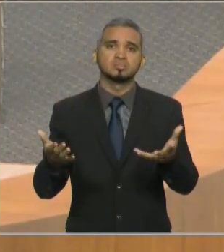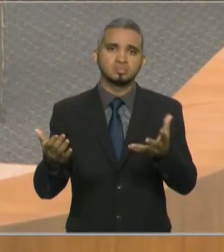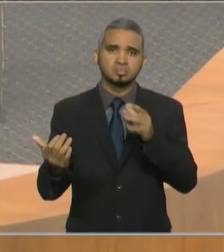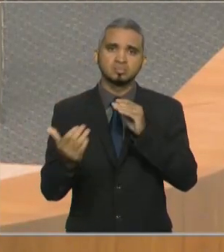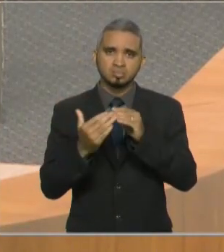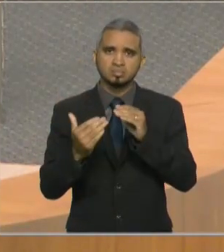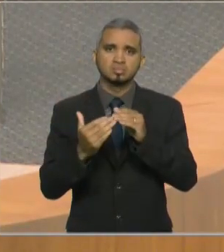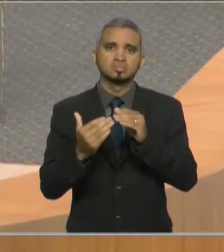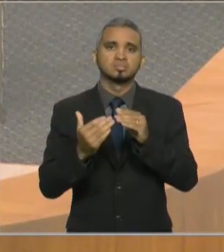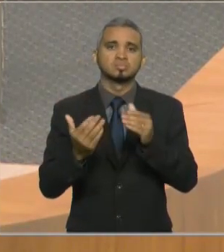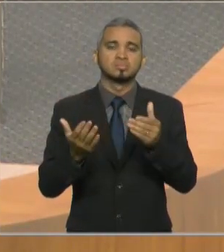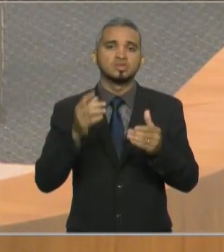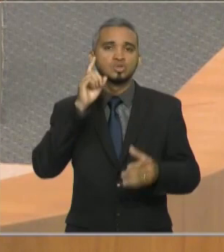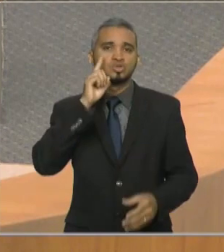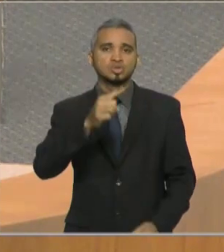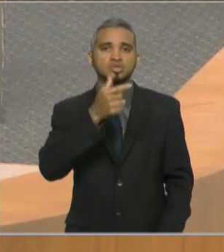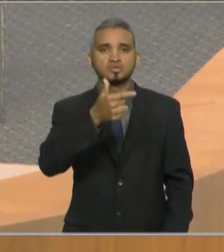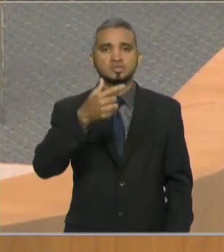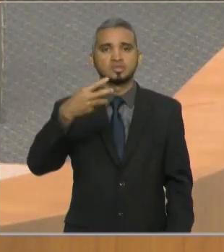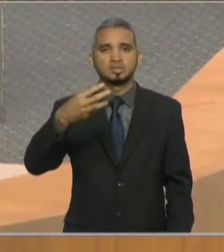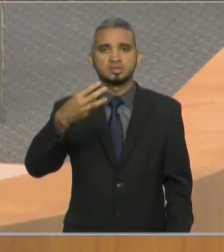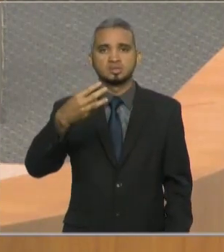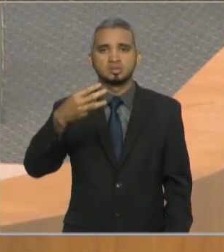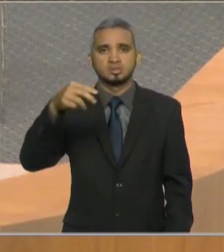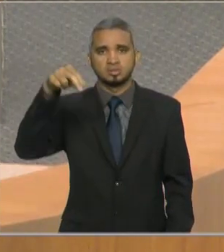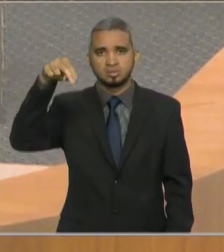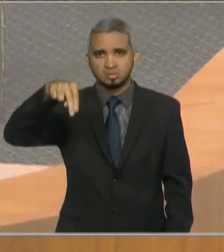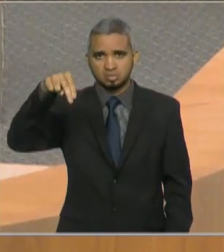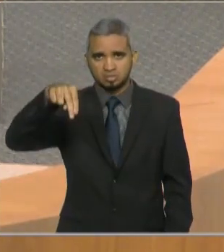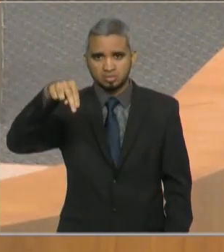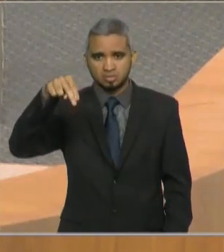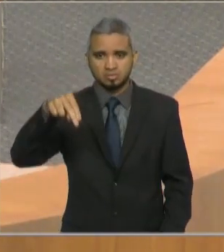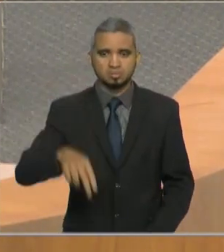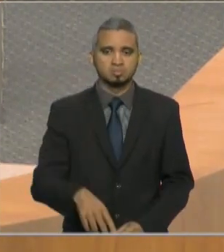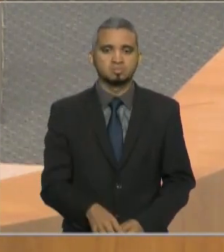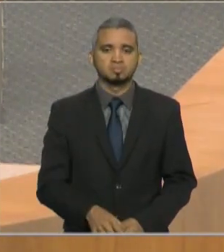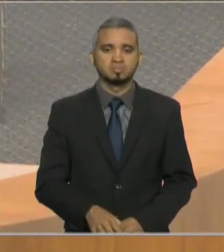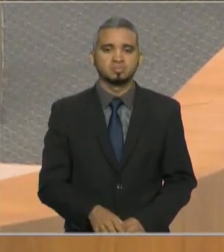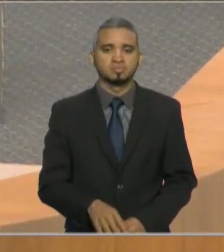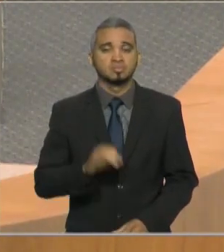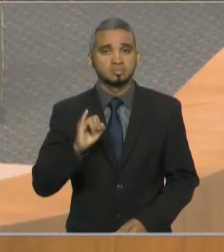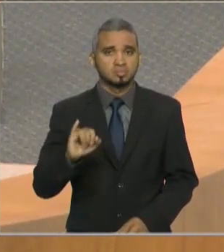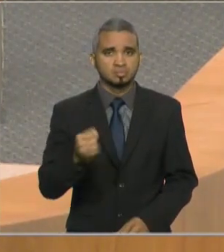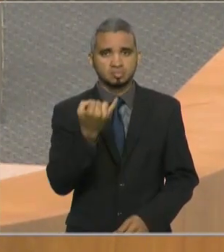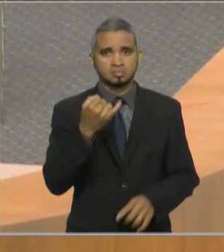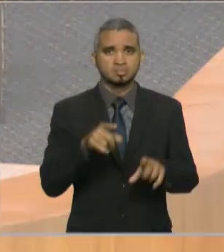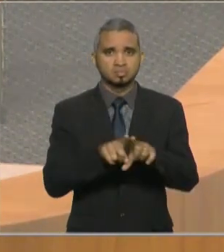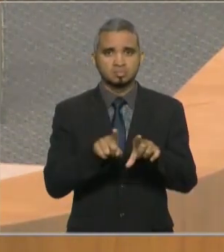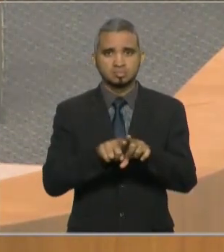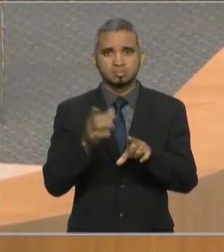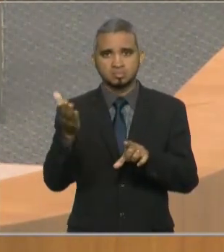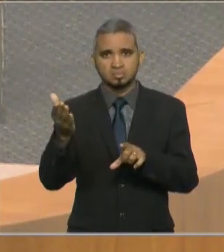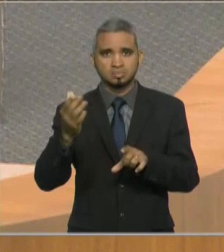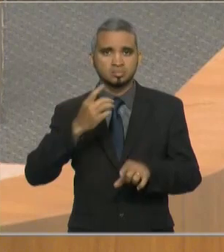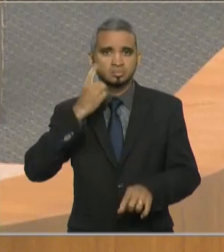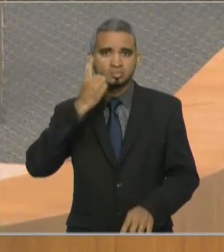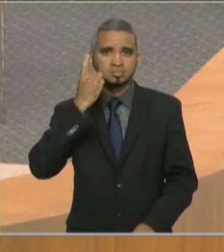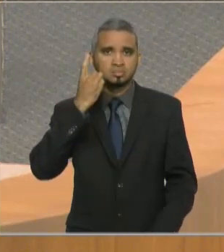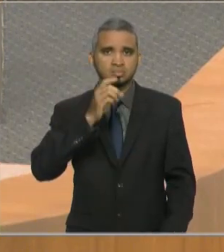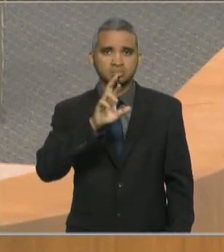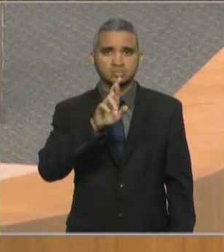eleições da OAB para o dia 23 de novembro. Mas antes que eu faça outras considerações, eu aproveito a oportunidade para passar a palavra ao deputado Rogério